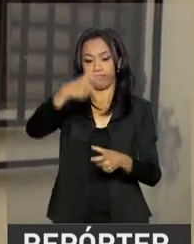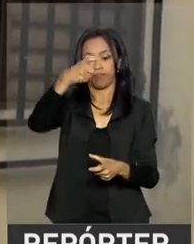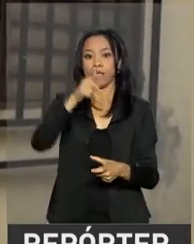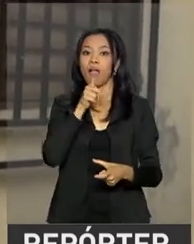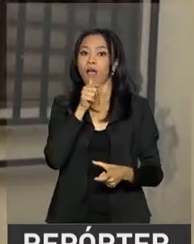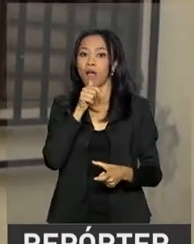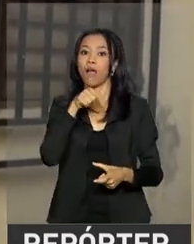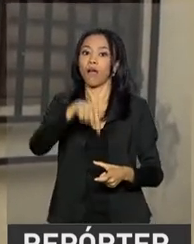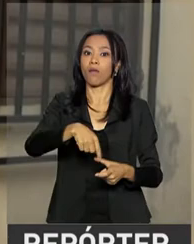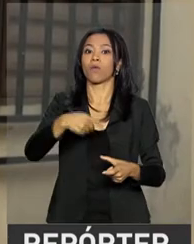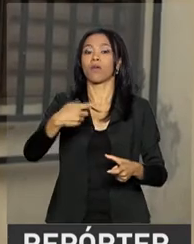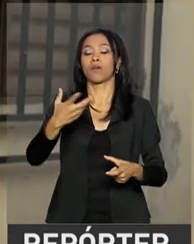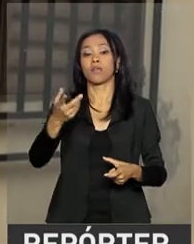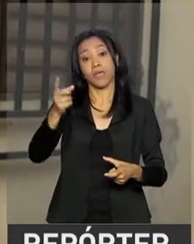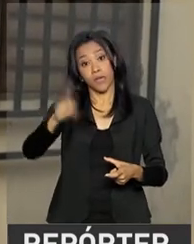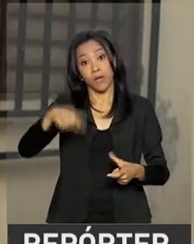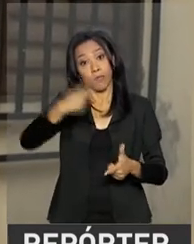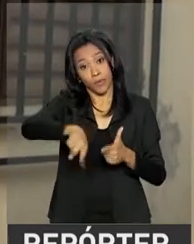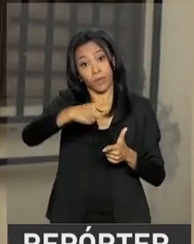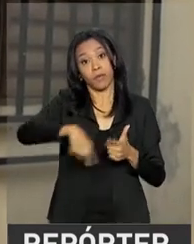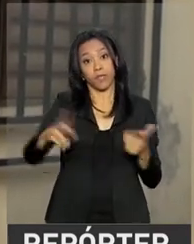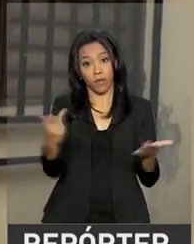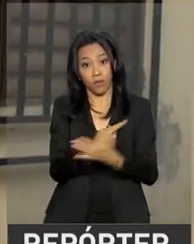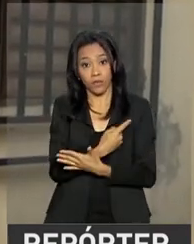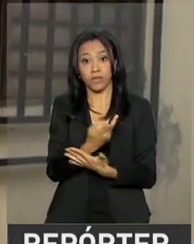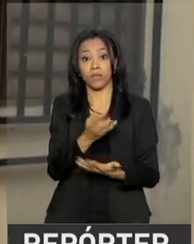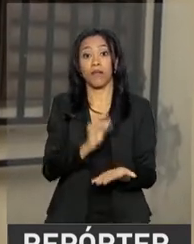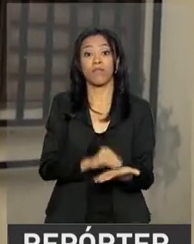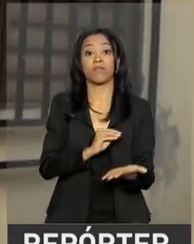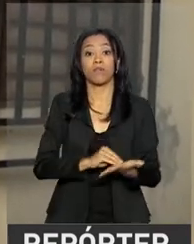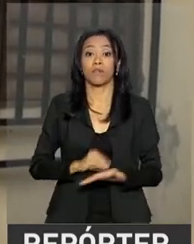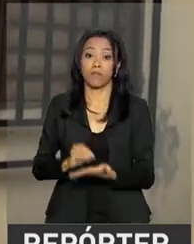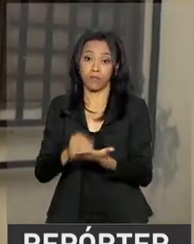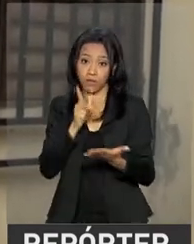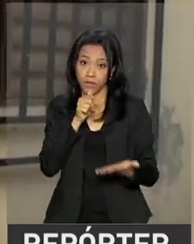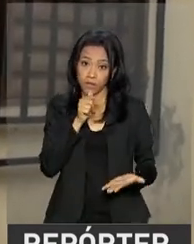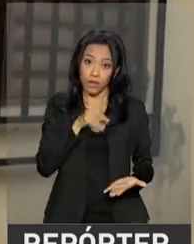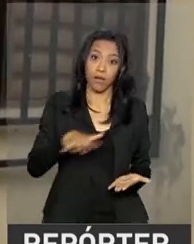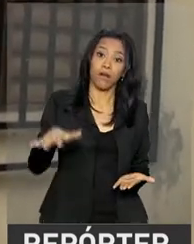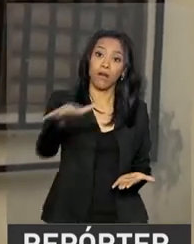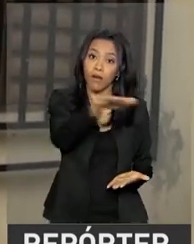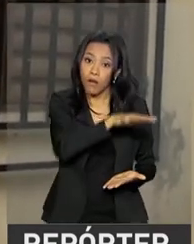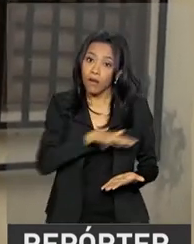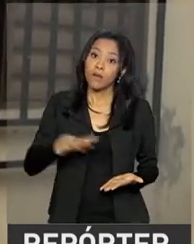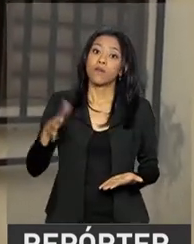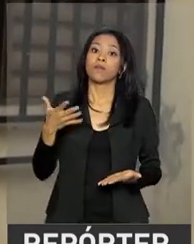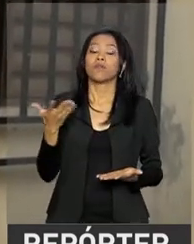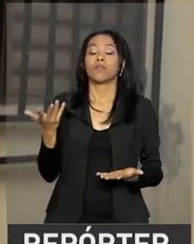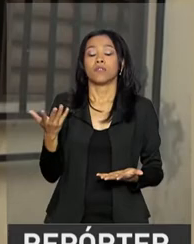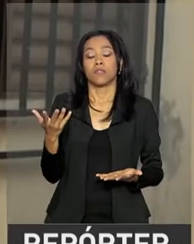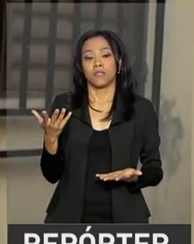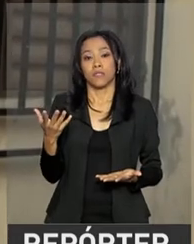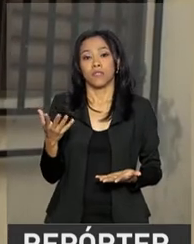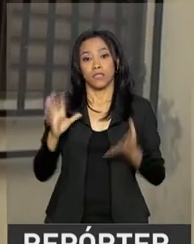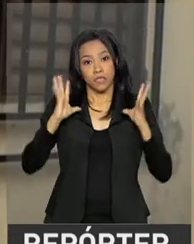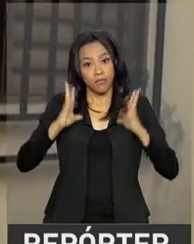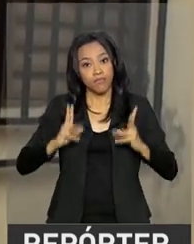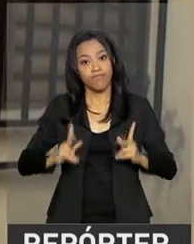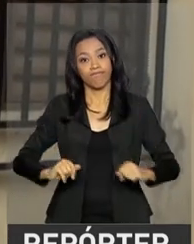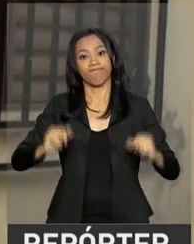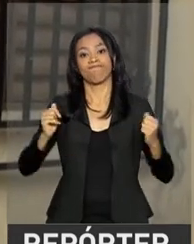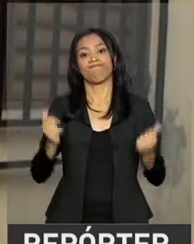enfrentado pela pelos moradores é exatamente o desabastecimento de água a falta de condição de acessar a pela poluição